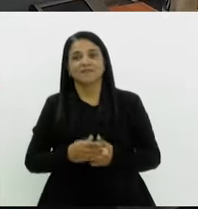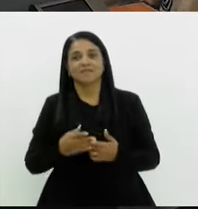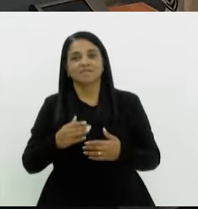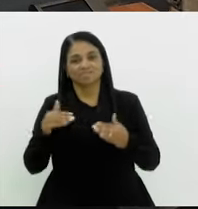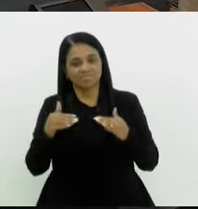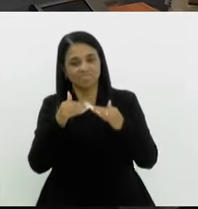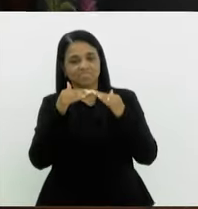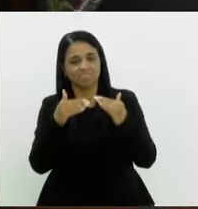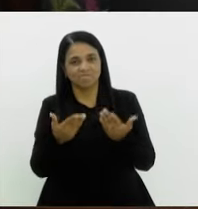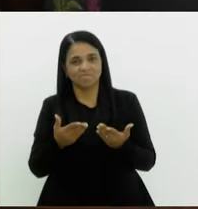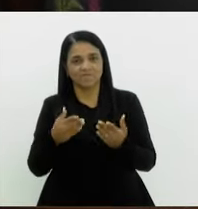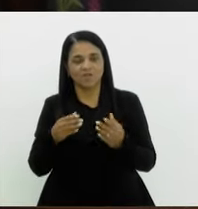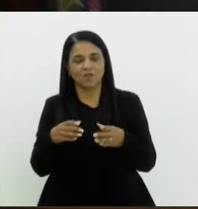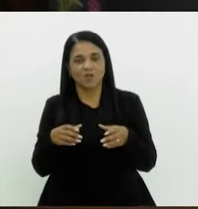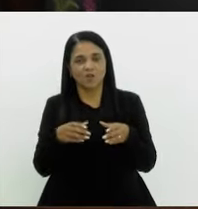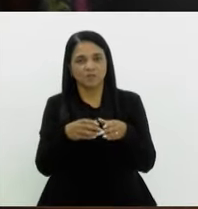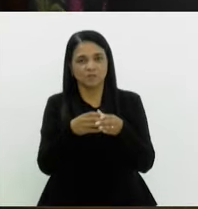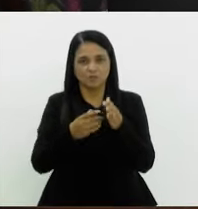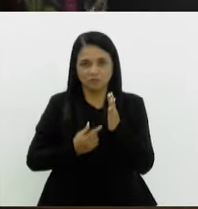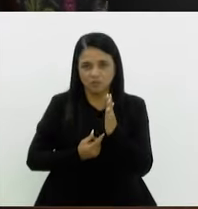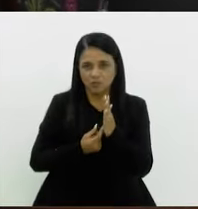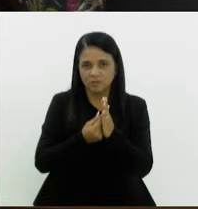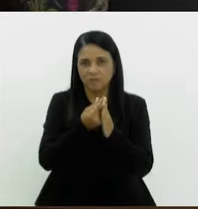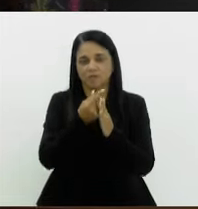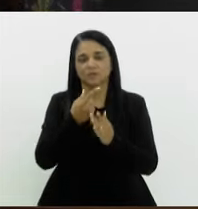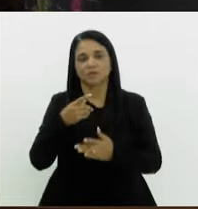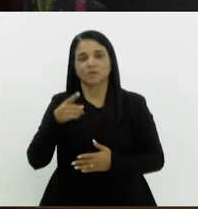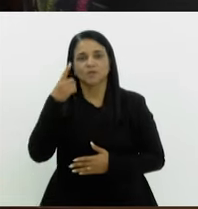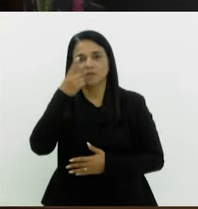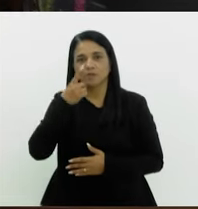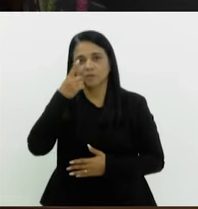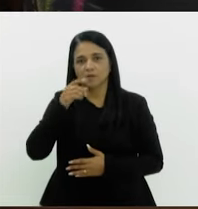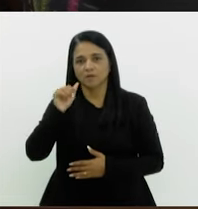de Orçamento, deputado André Correia.